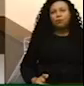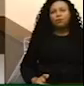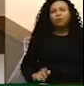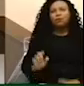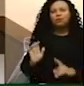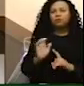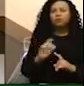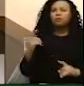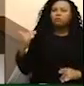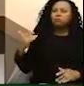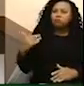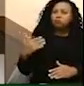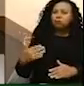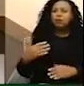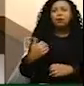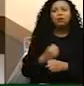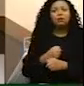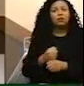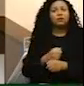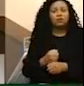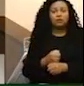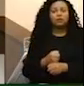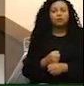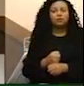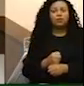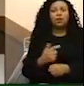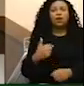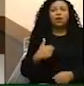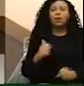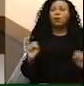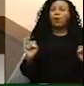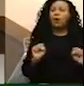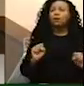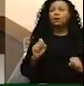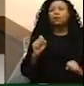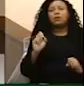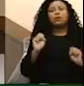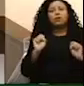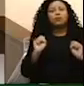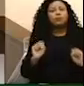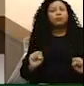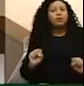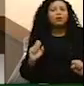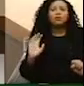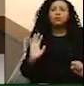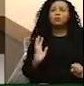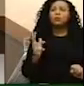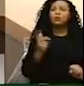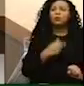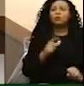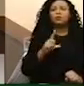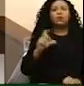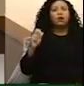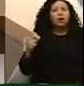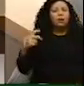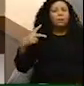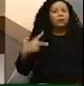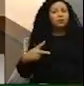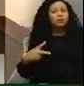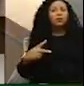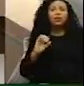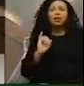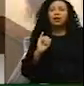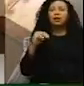Repercutirão ao longo das próximas décadas. Eu adoraria que pudéssemos todos ter aposentadoria integral